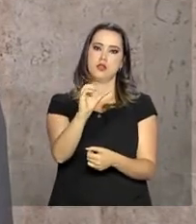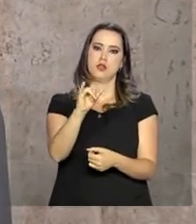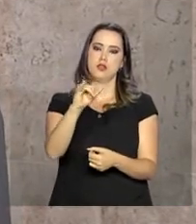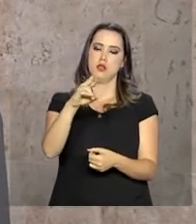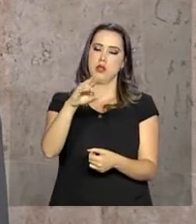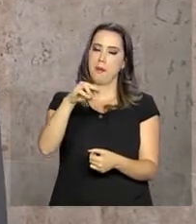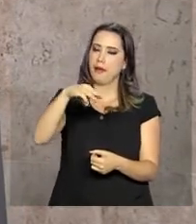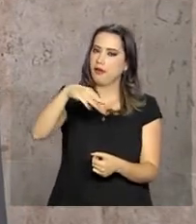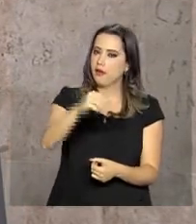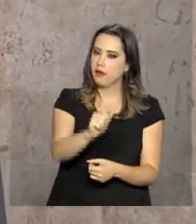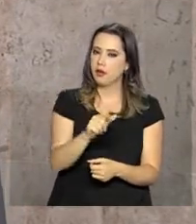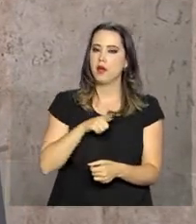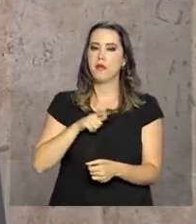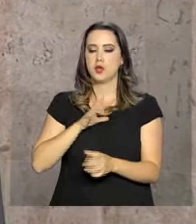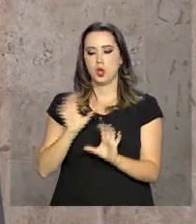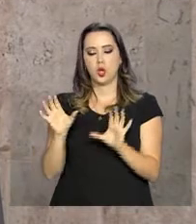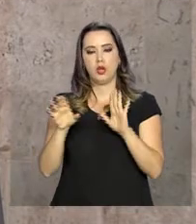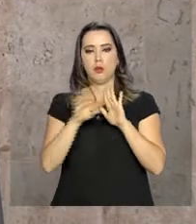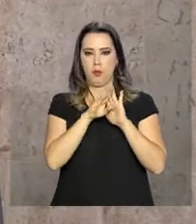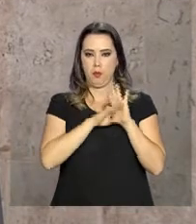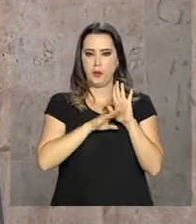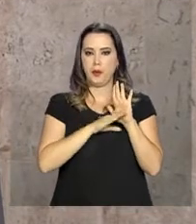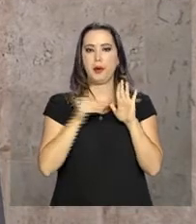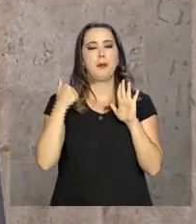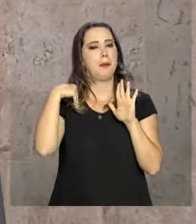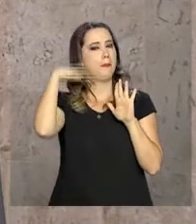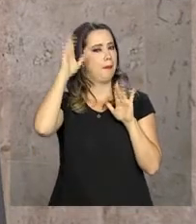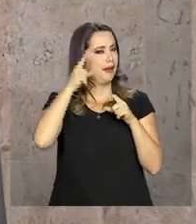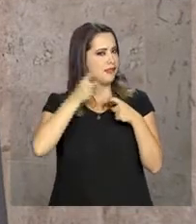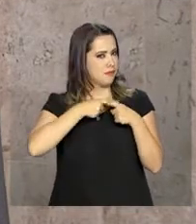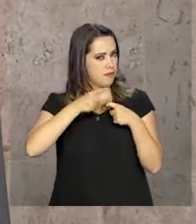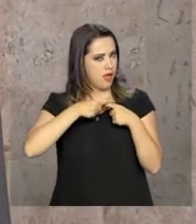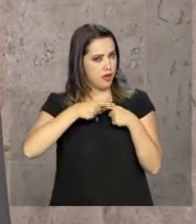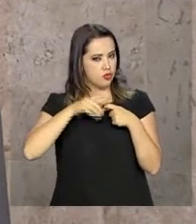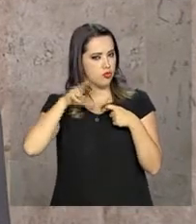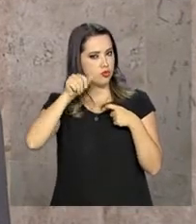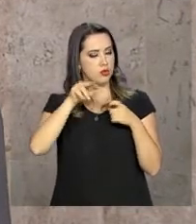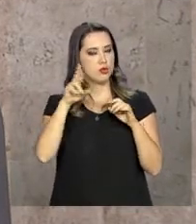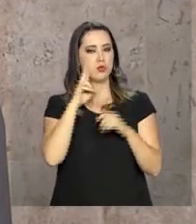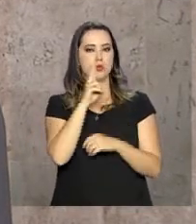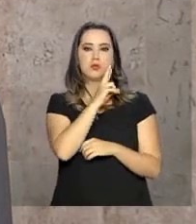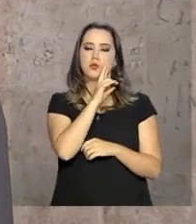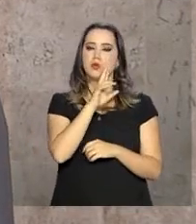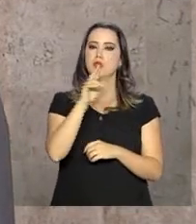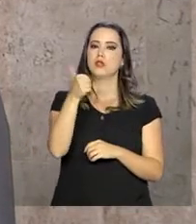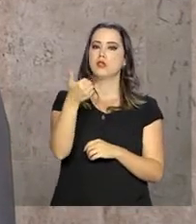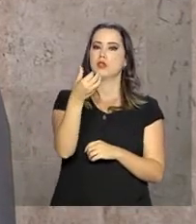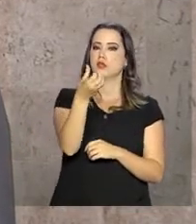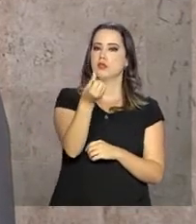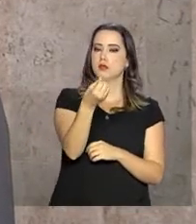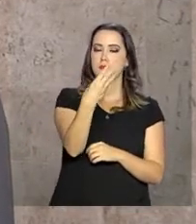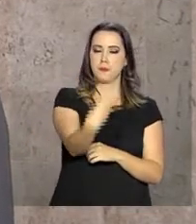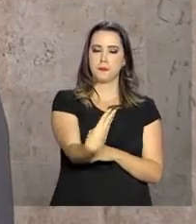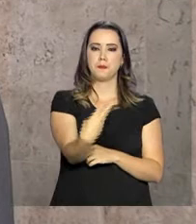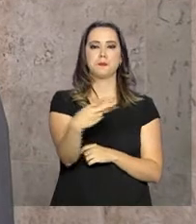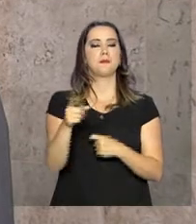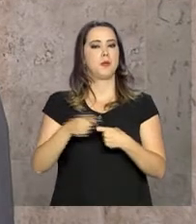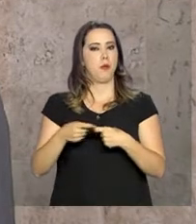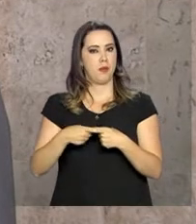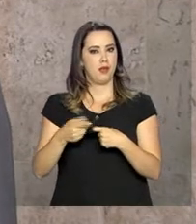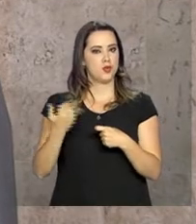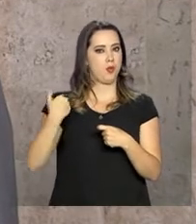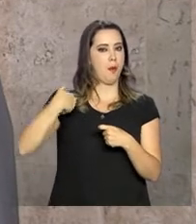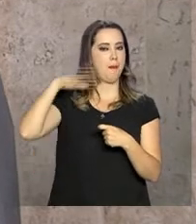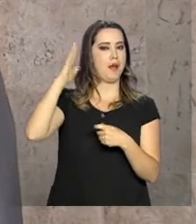têm em todo tempo todo o território do estado em todo o estado de roraima 163 médicos além